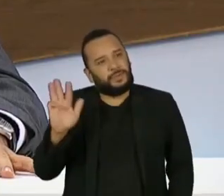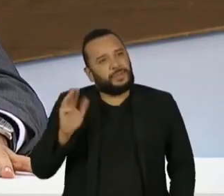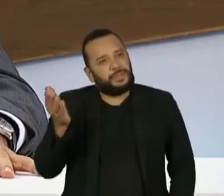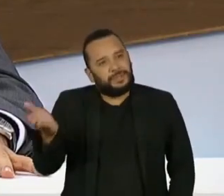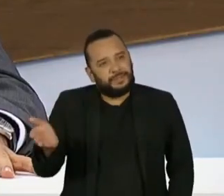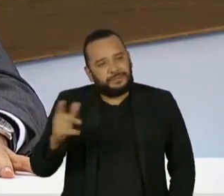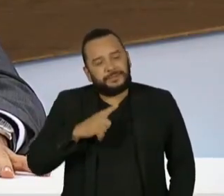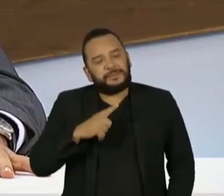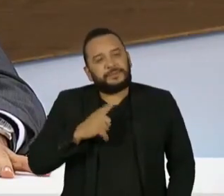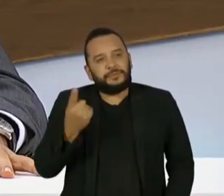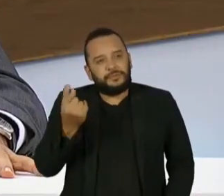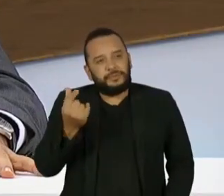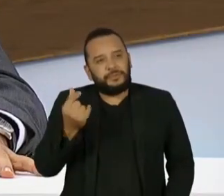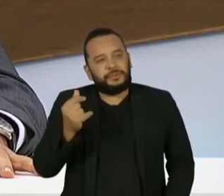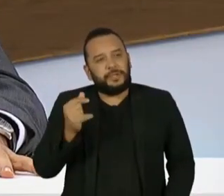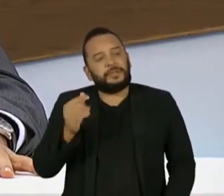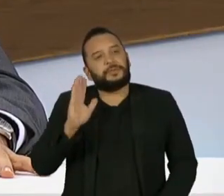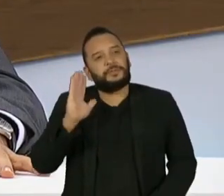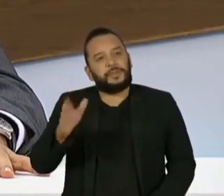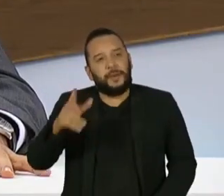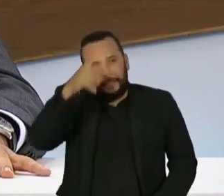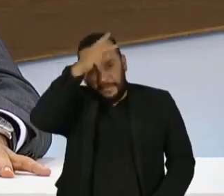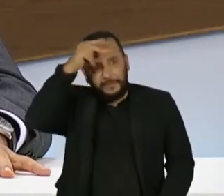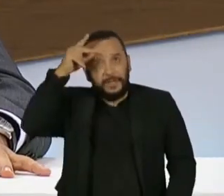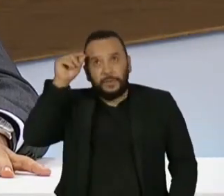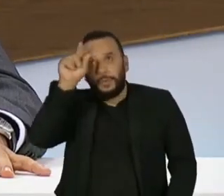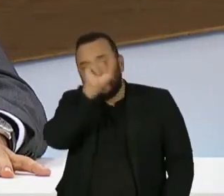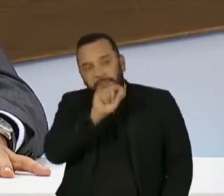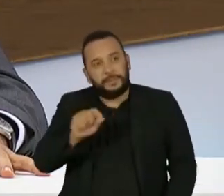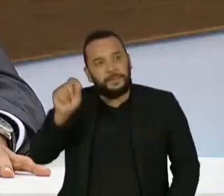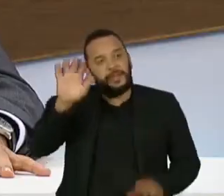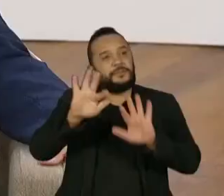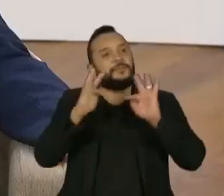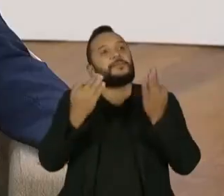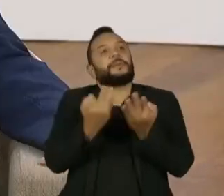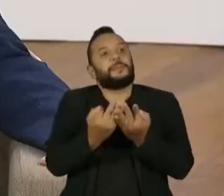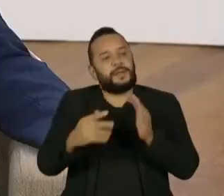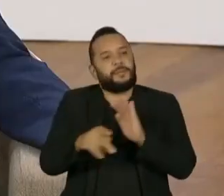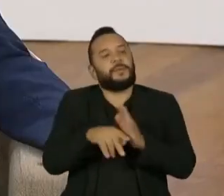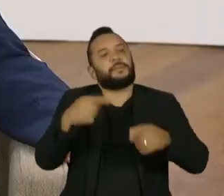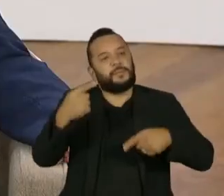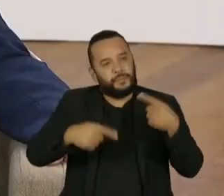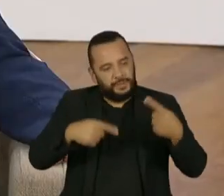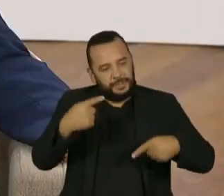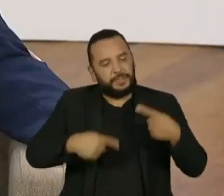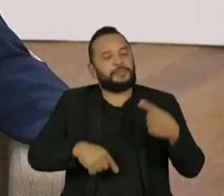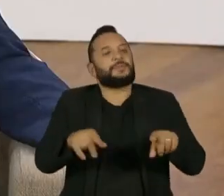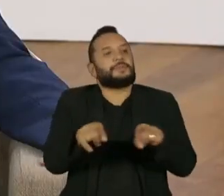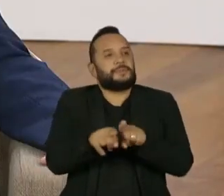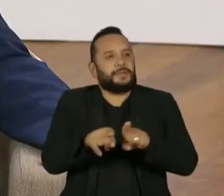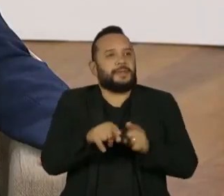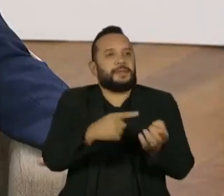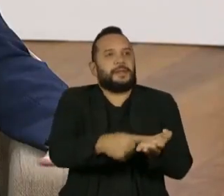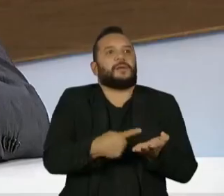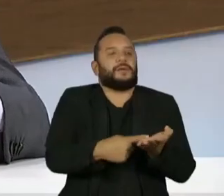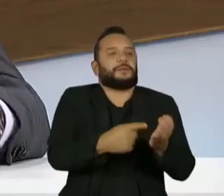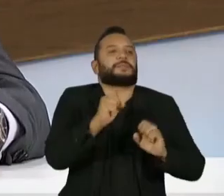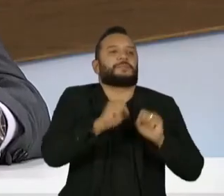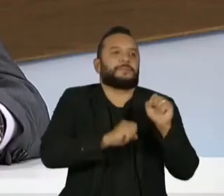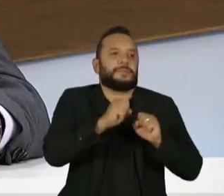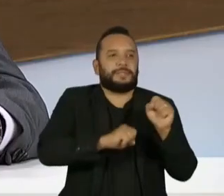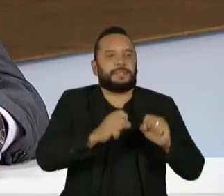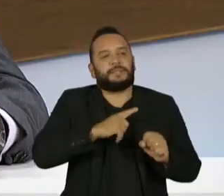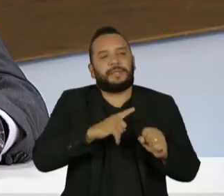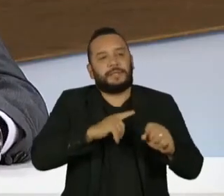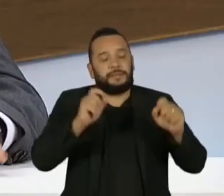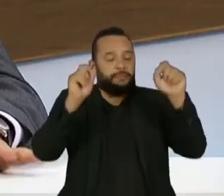tem um dinheiro chegando para prefeituras de parentes de políticos que fazem negócios com empresas de outros parentes ou aliados, uma série de